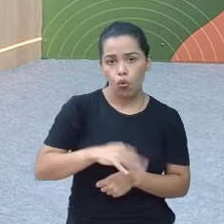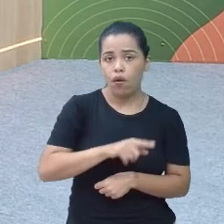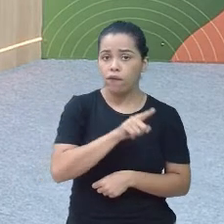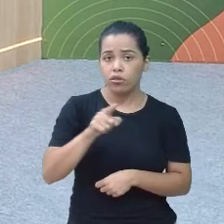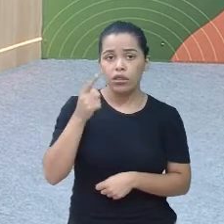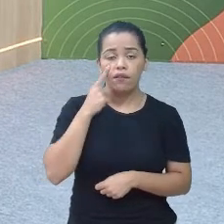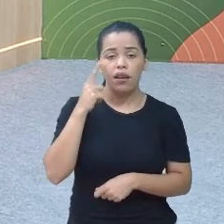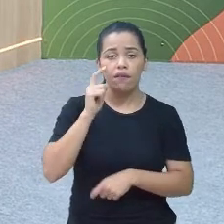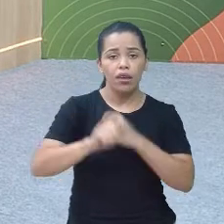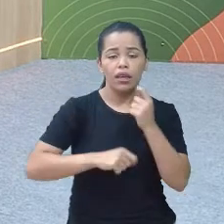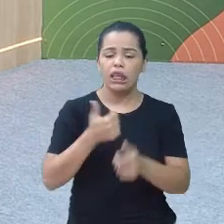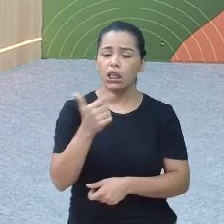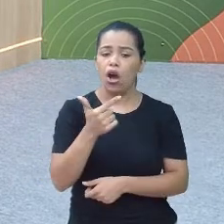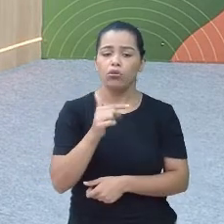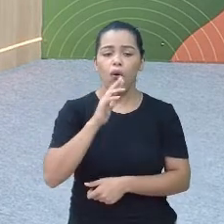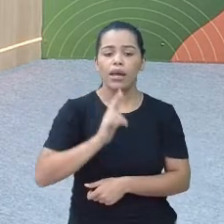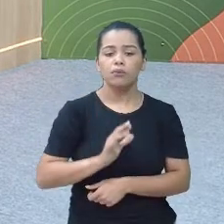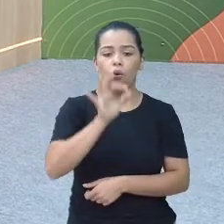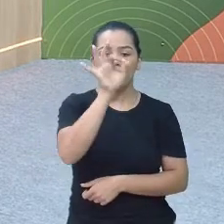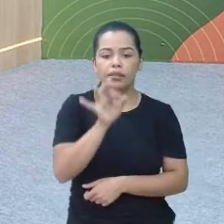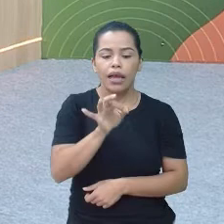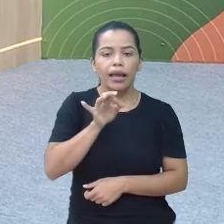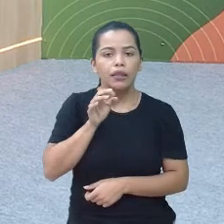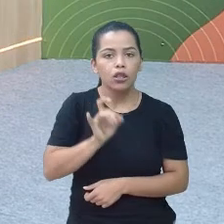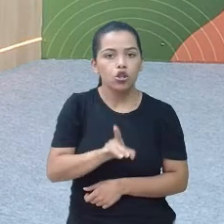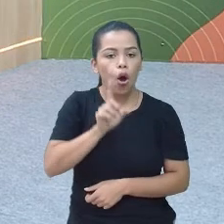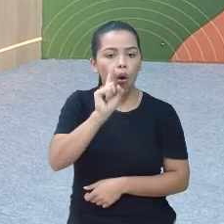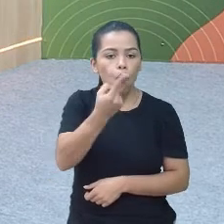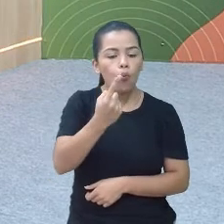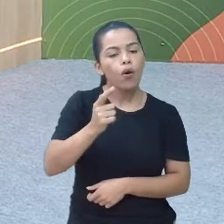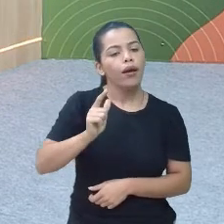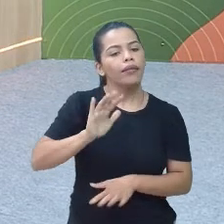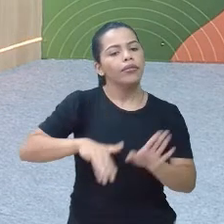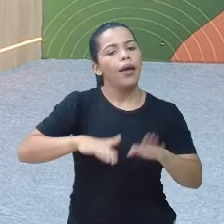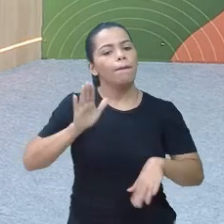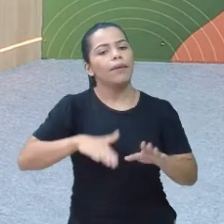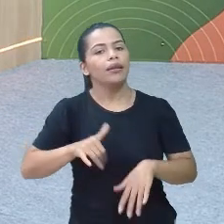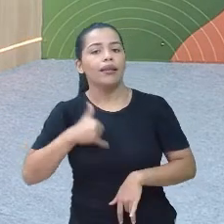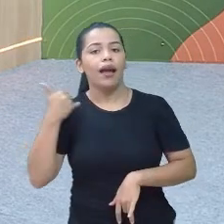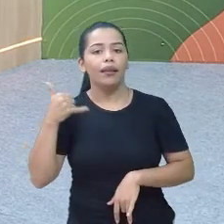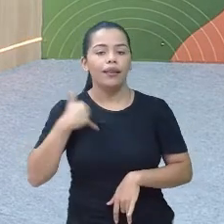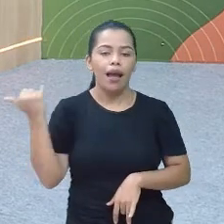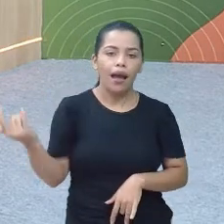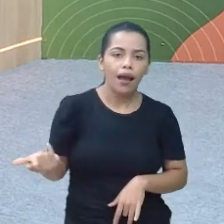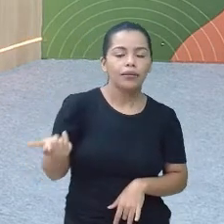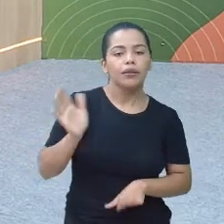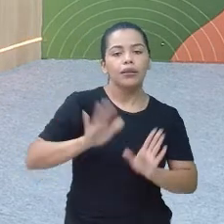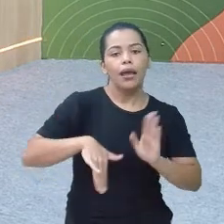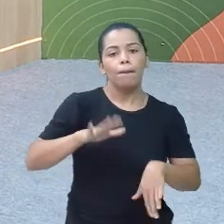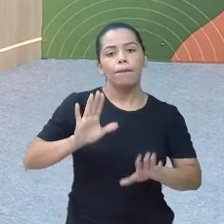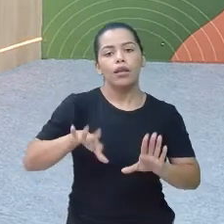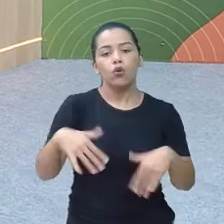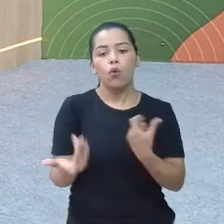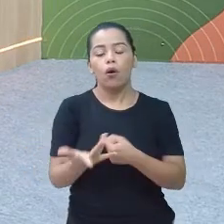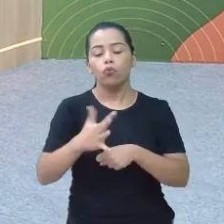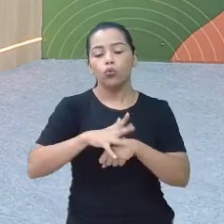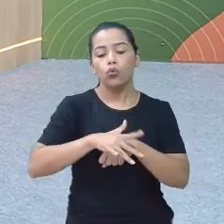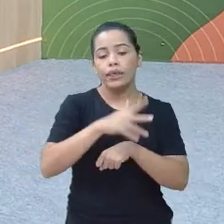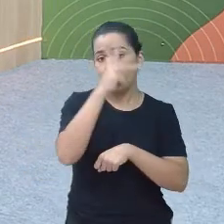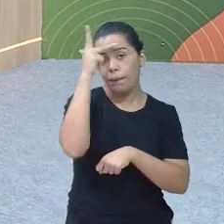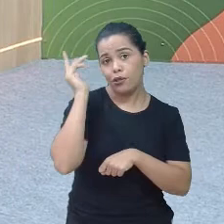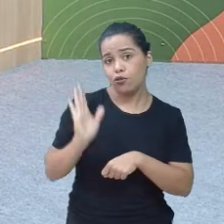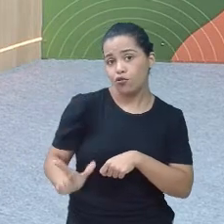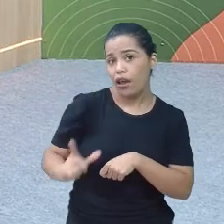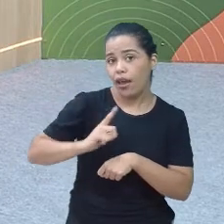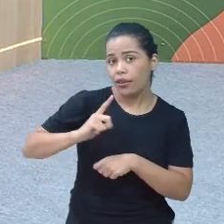única, você vai observar lá a faixa etária, pessoas que têm algum tipo de comorbidade, ou seja, diversas situações